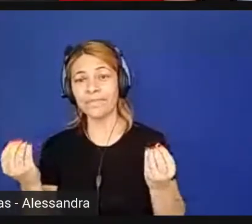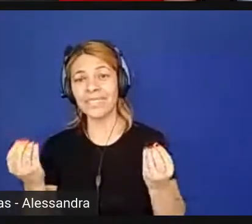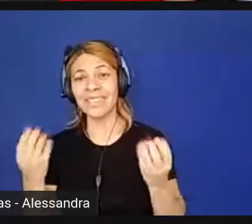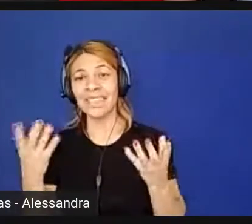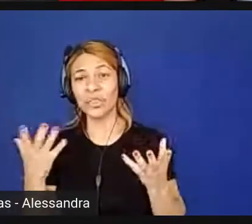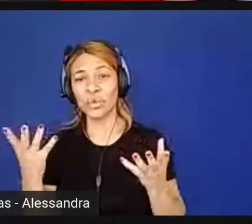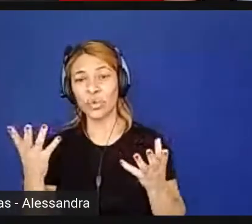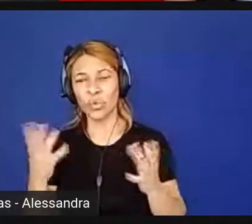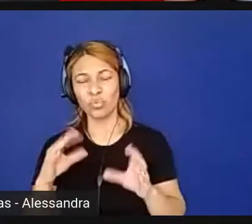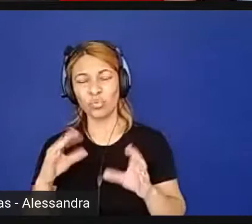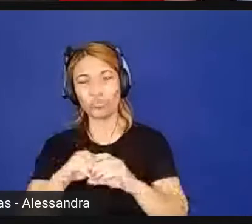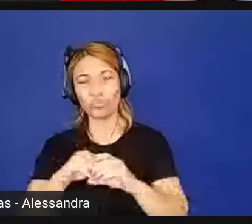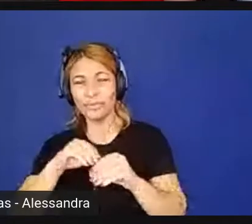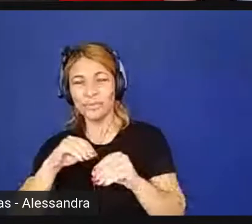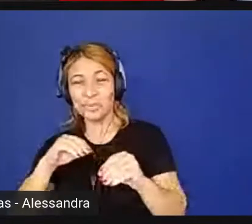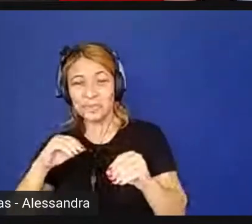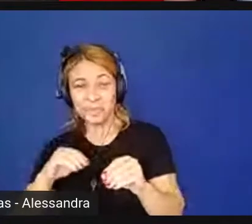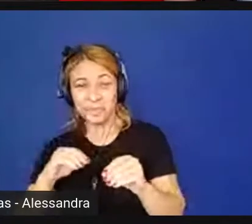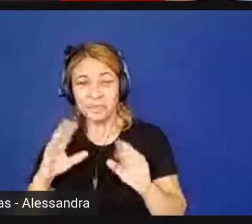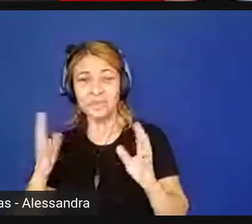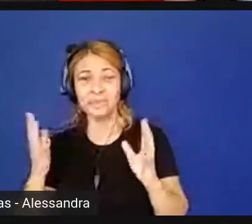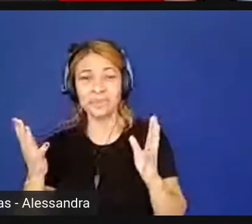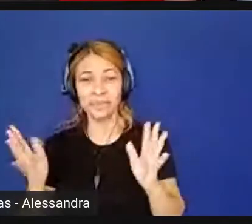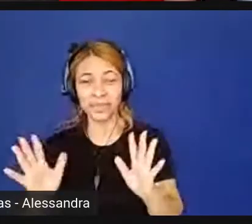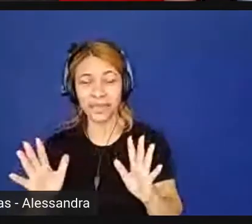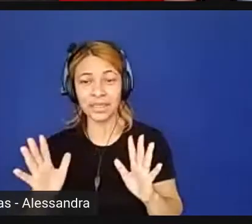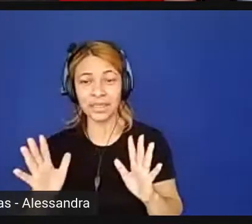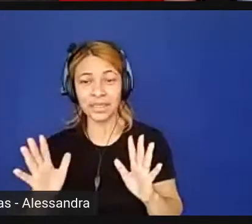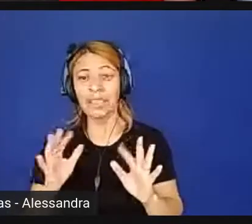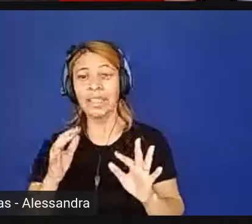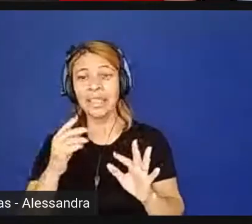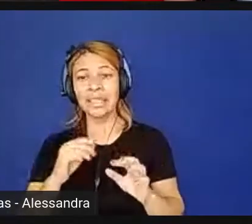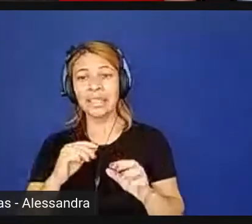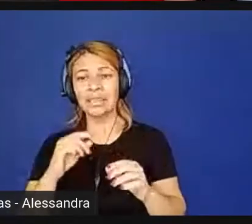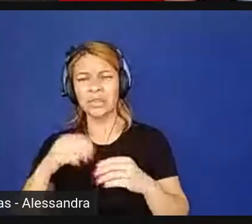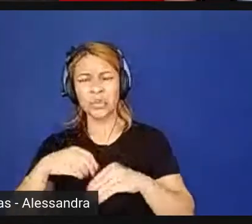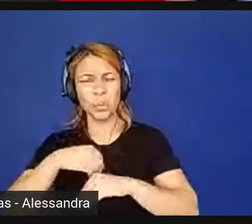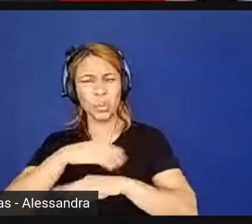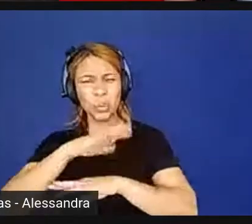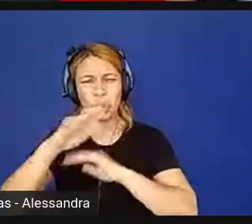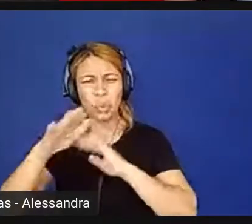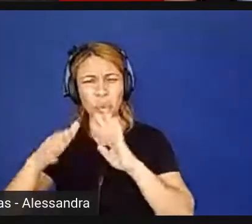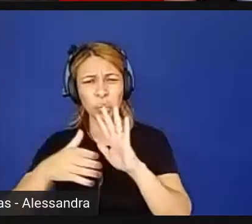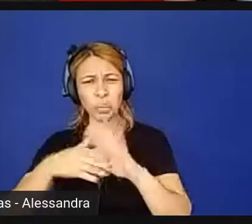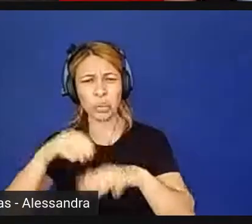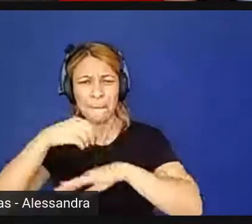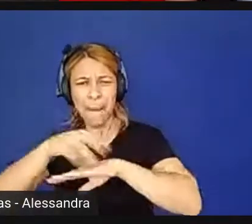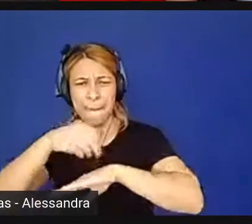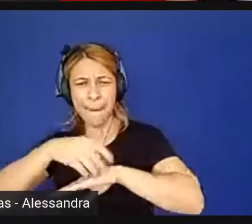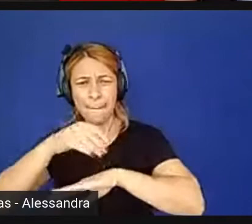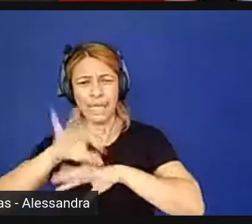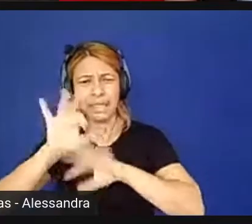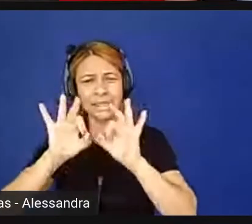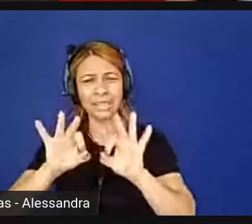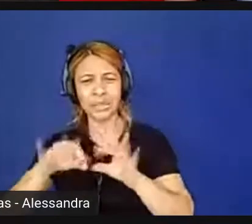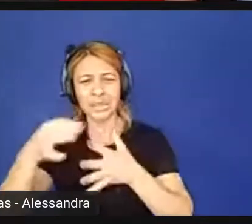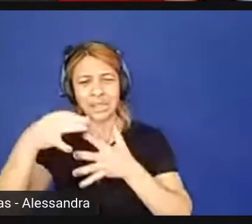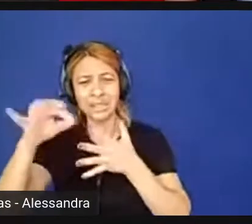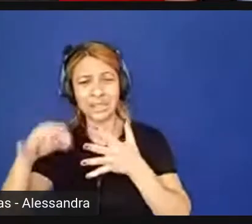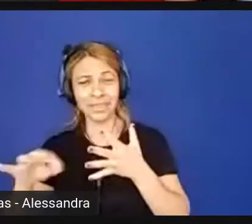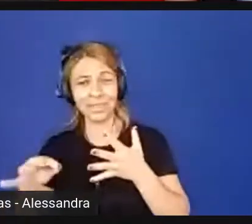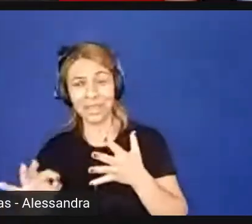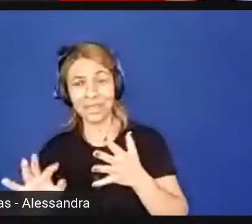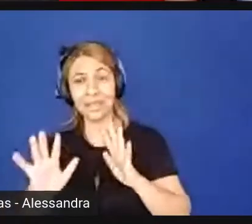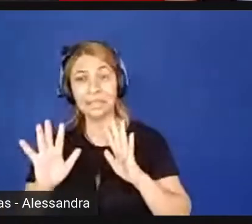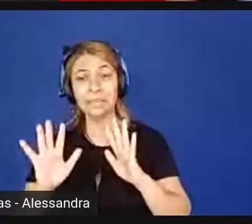reticente, não sei se talvez seja a palavra, de trespassar totalmente aquilo que deu certo no setor privado para o setor público. As